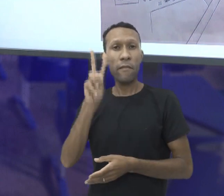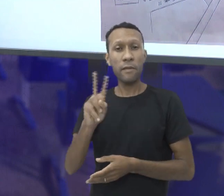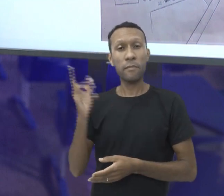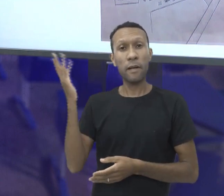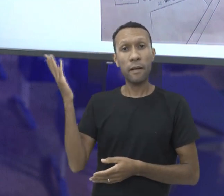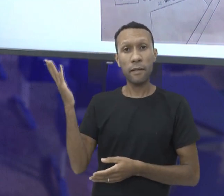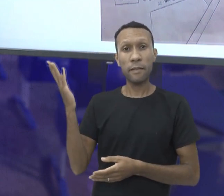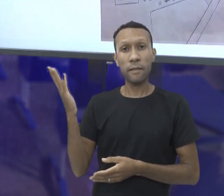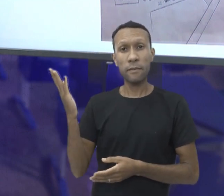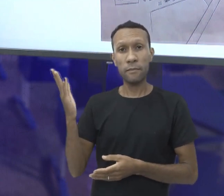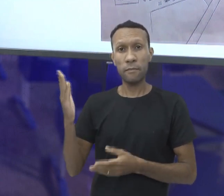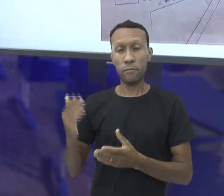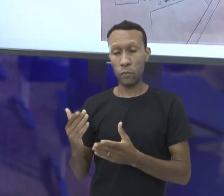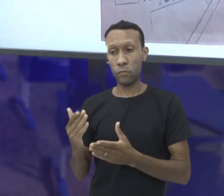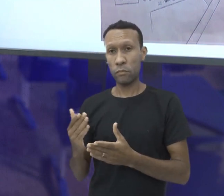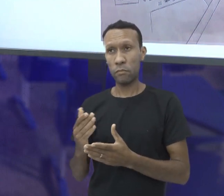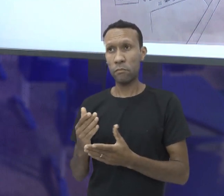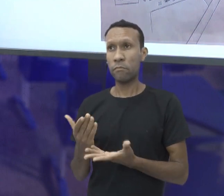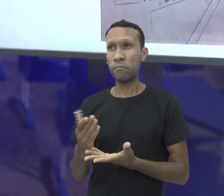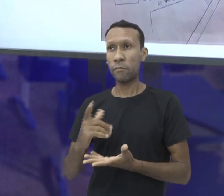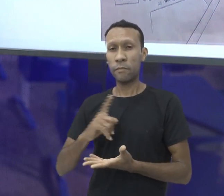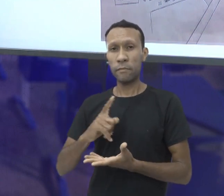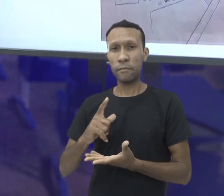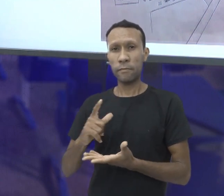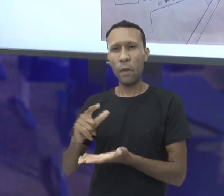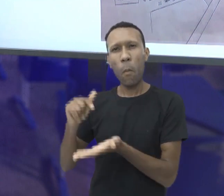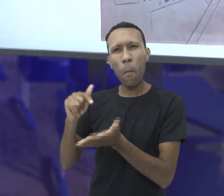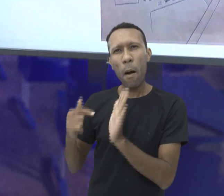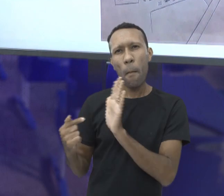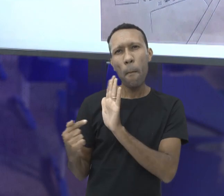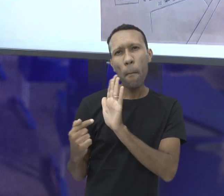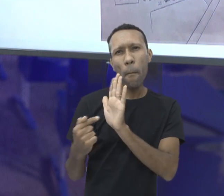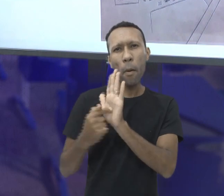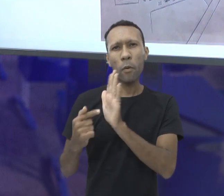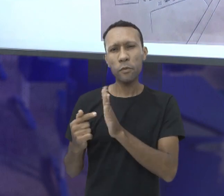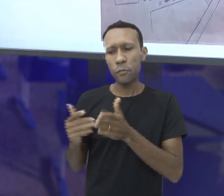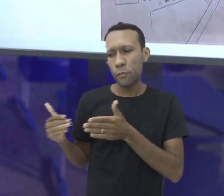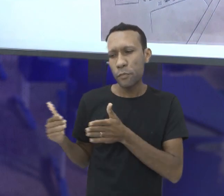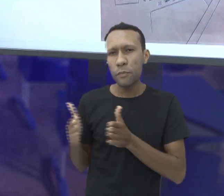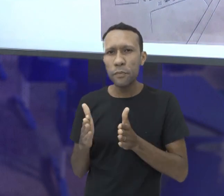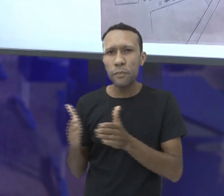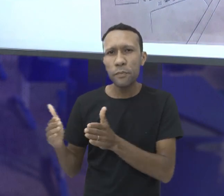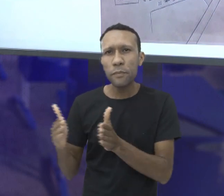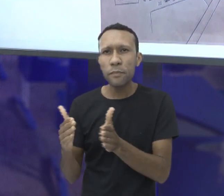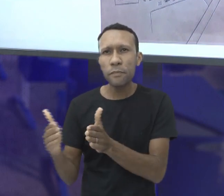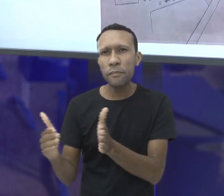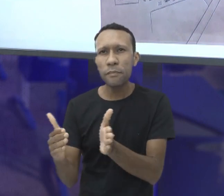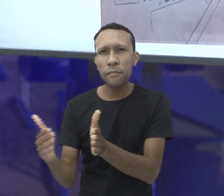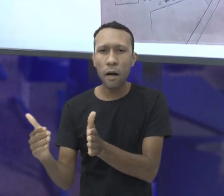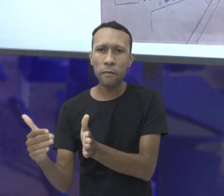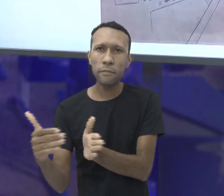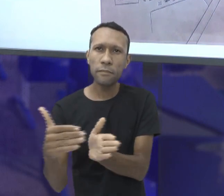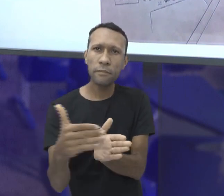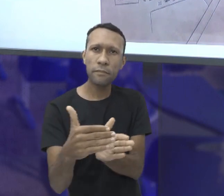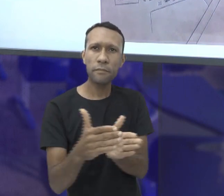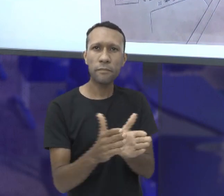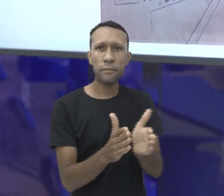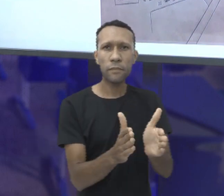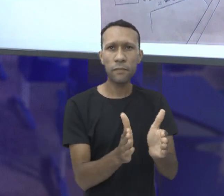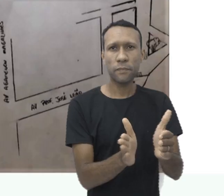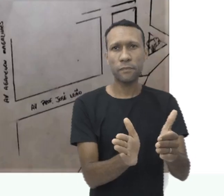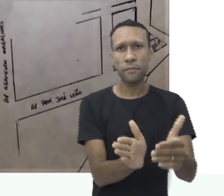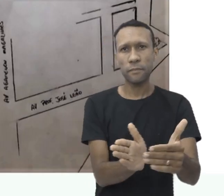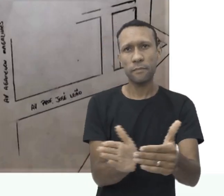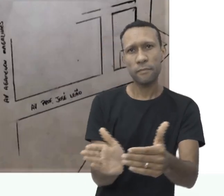o ponto de saída. Tem um desenho pequeno, isso é feito em uma folha, esse tipo de mapa é chamado mapa reto, numa folha de papel